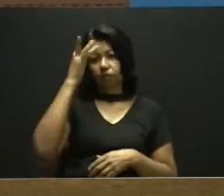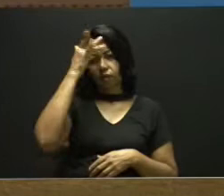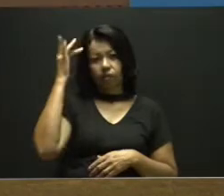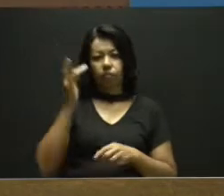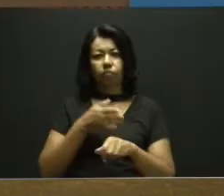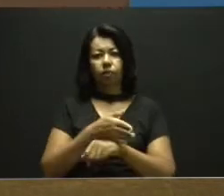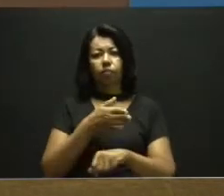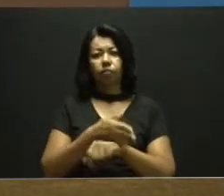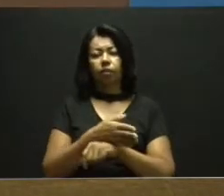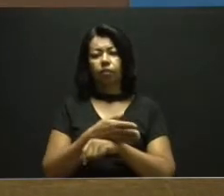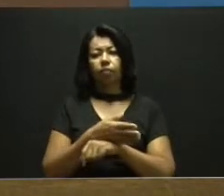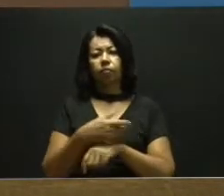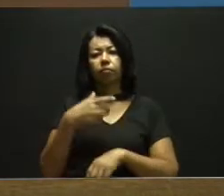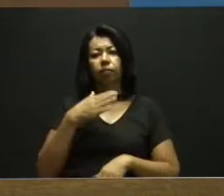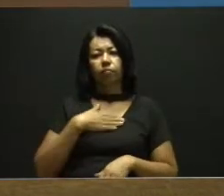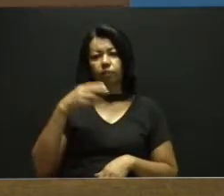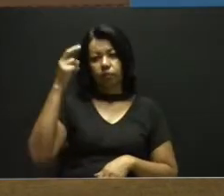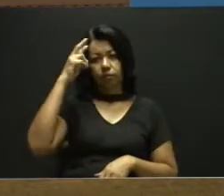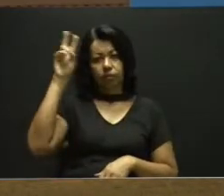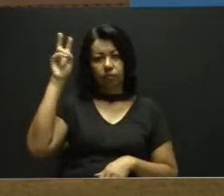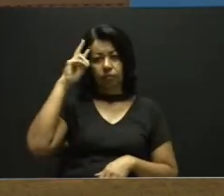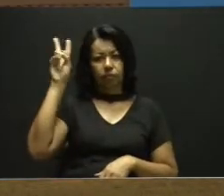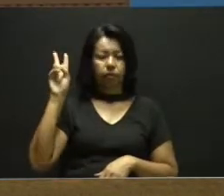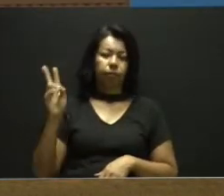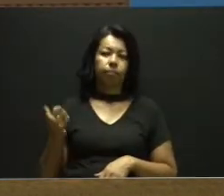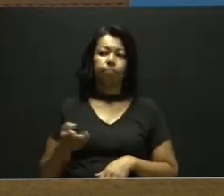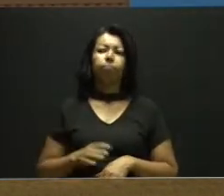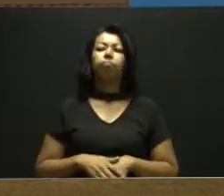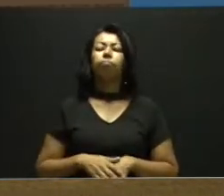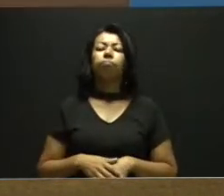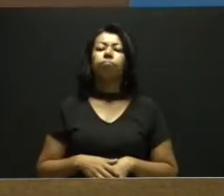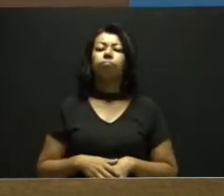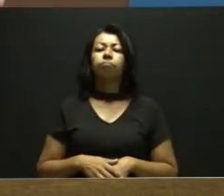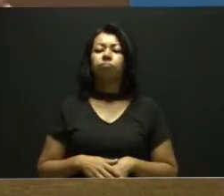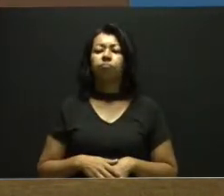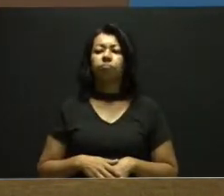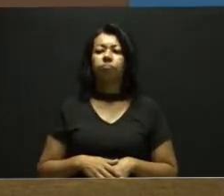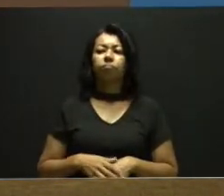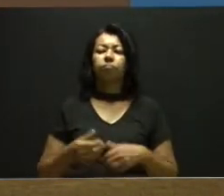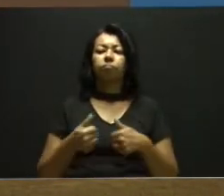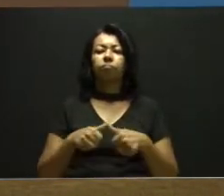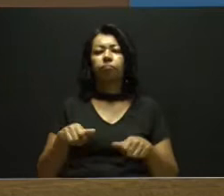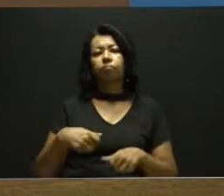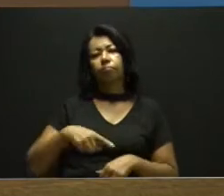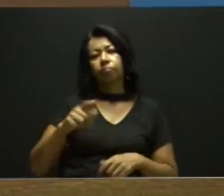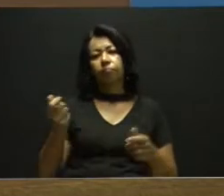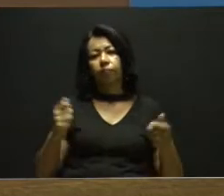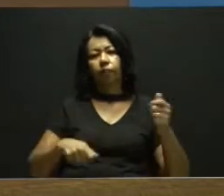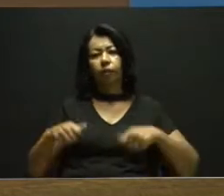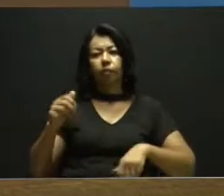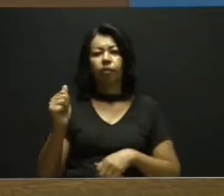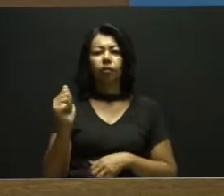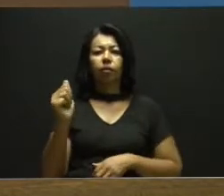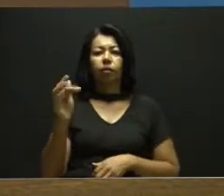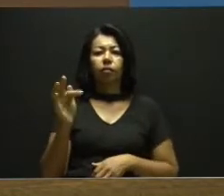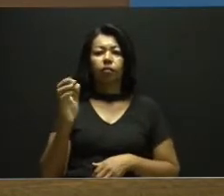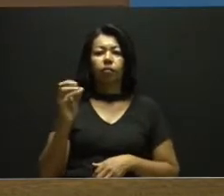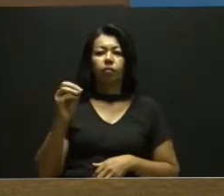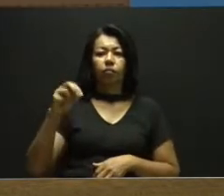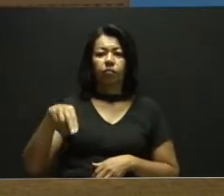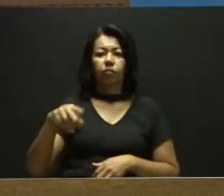parte da minha história minha passagem pela banda afonso schmidt pela banda musical